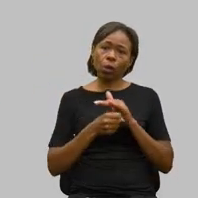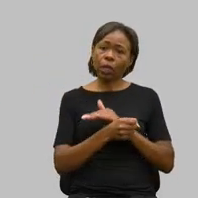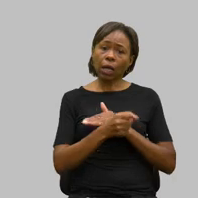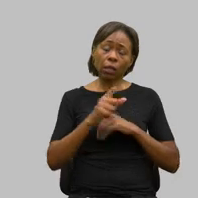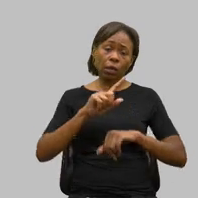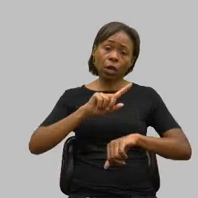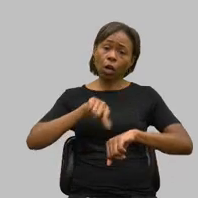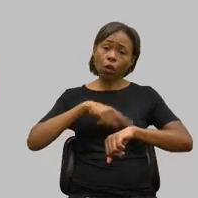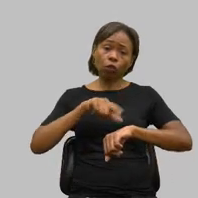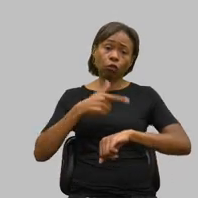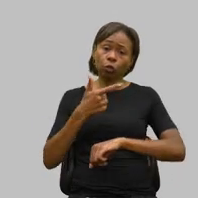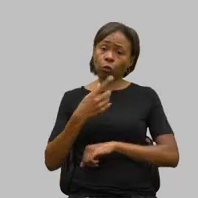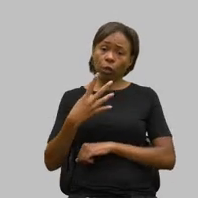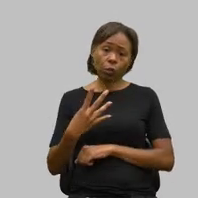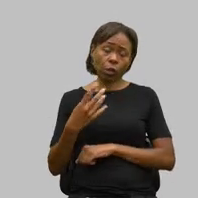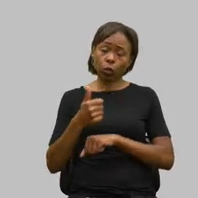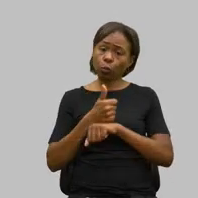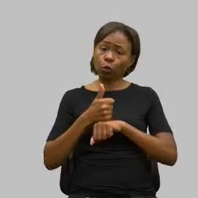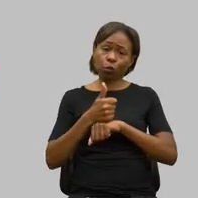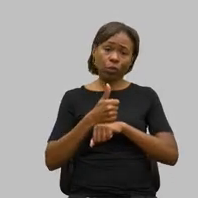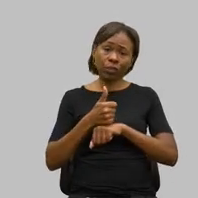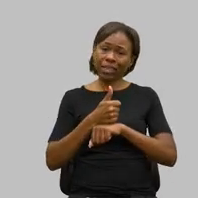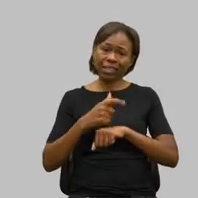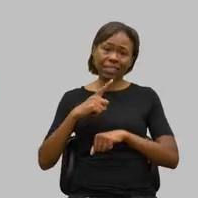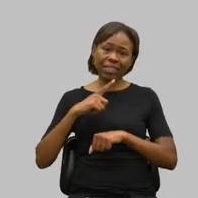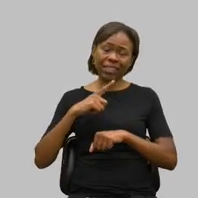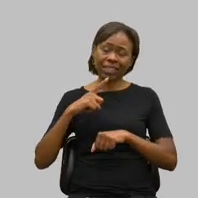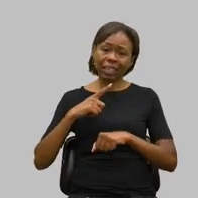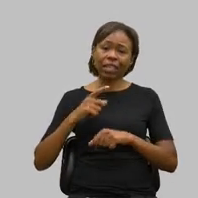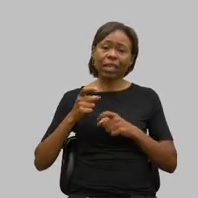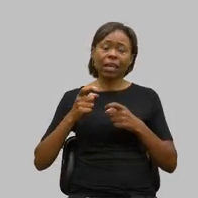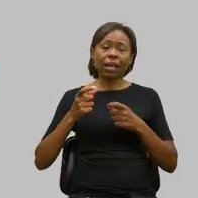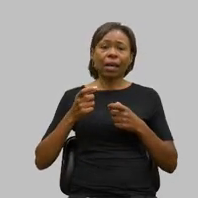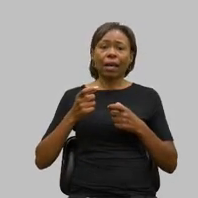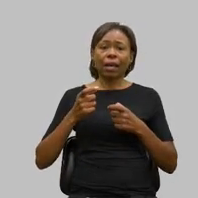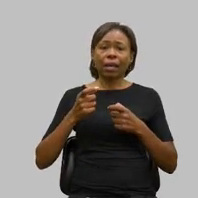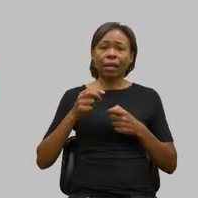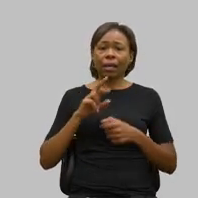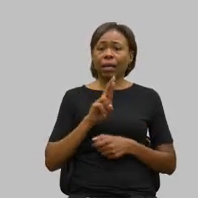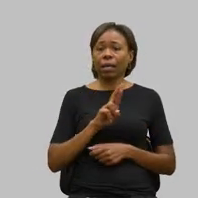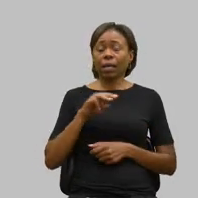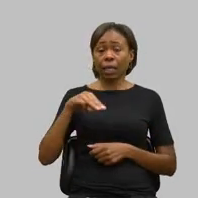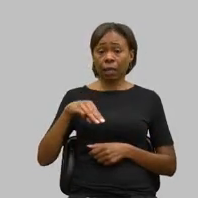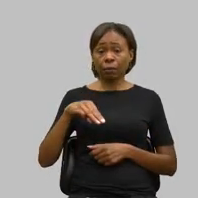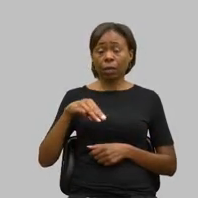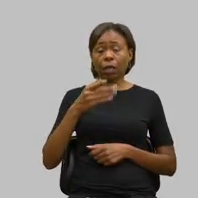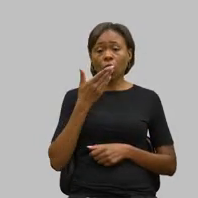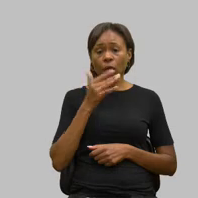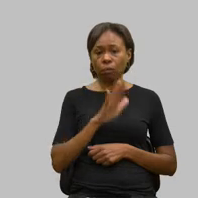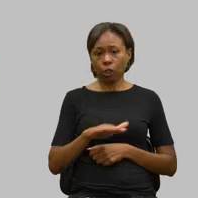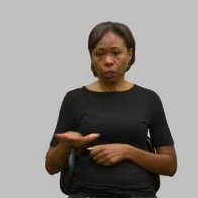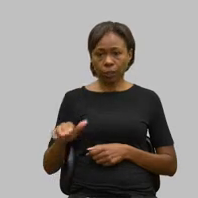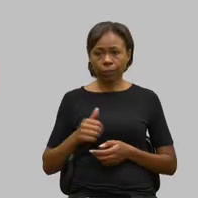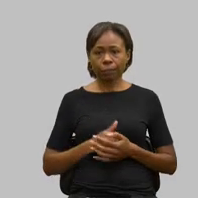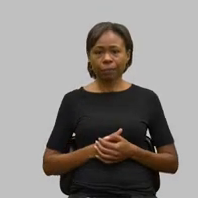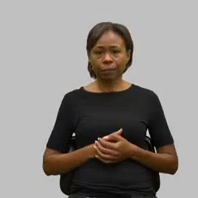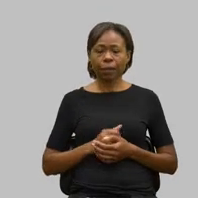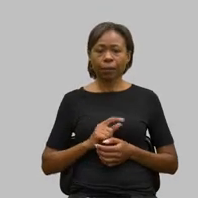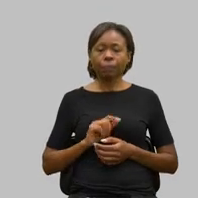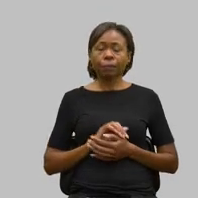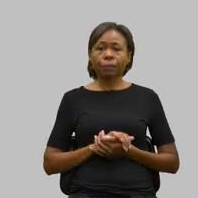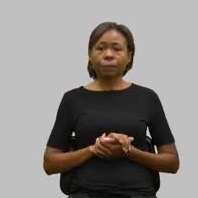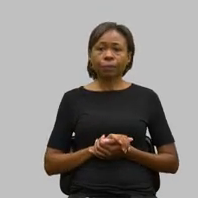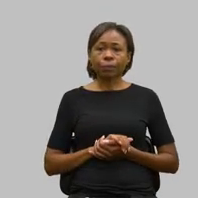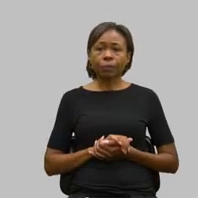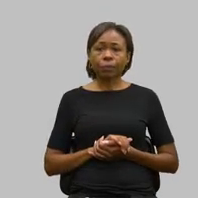horas um profissional com RQE de pediatria. Mais um minuto pela alta relevância do tema. O RQE de